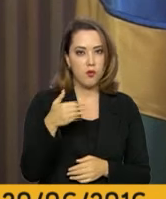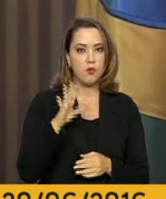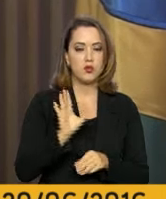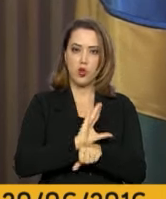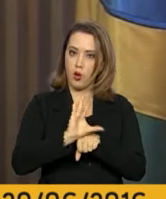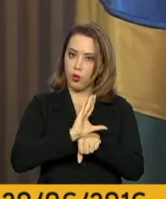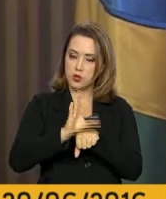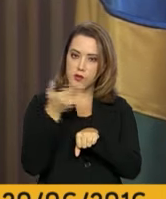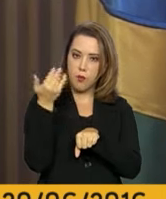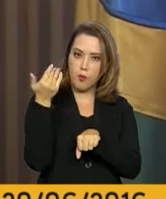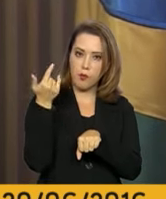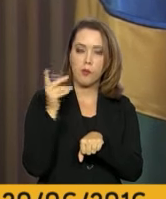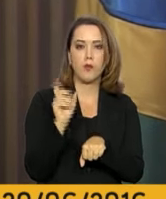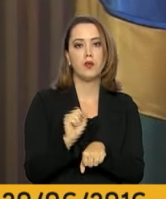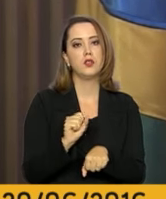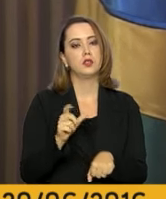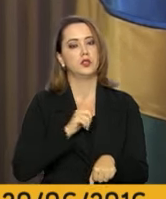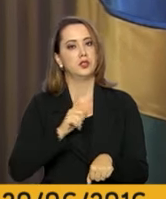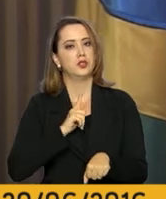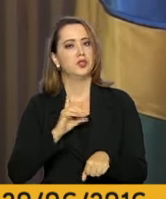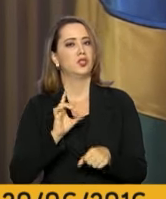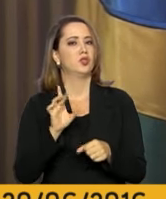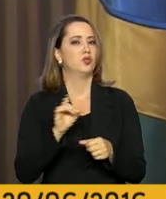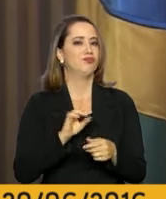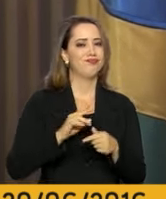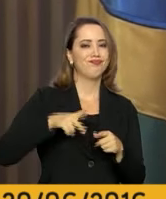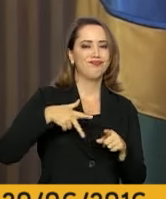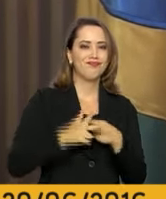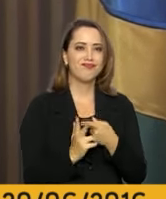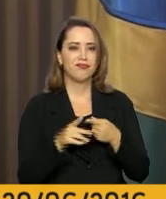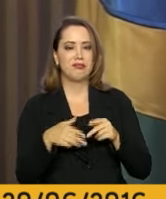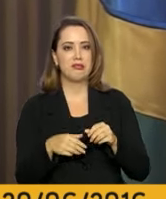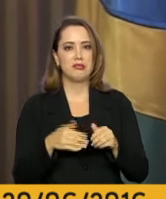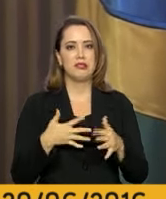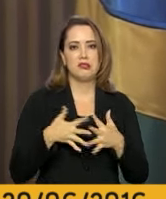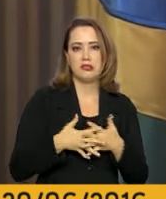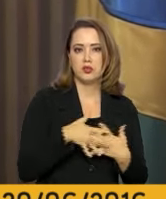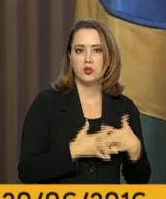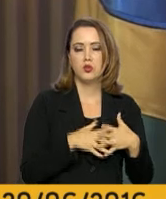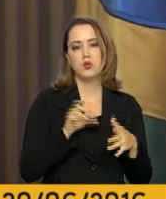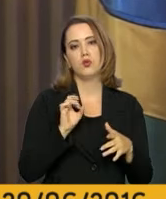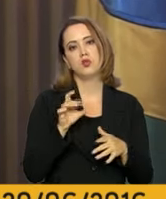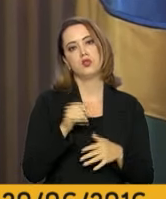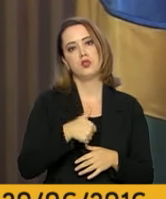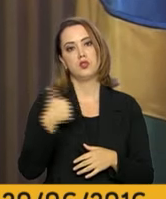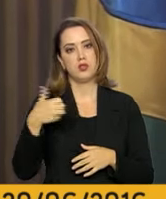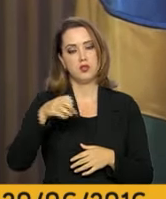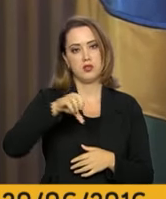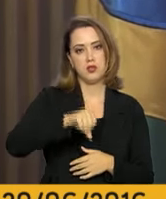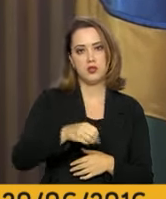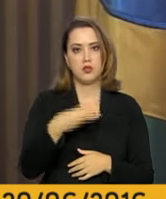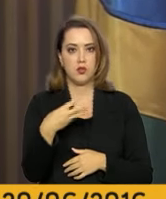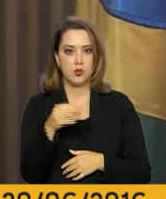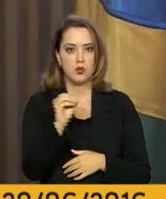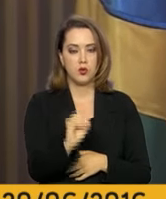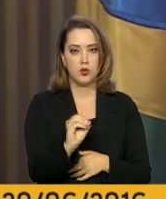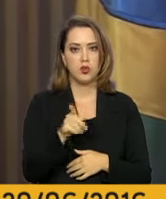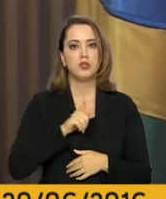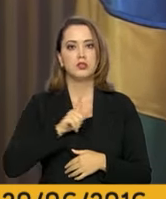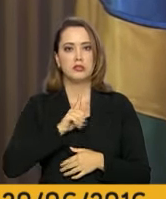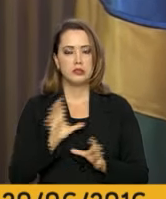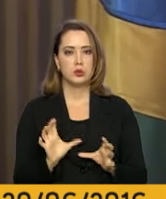mas politicamente Só houve distúrbios no Brasil que AB bicou em 1930 e de 30 foi um sistema